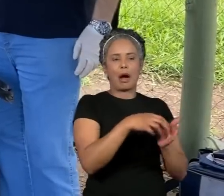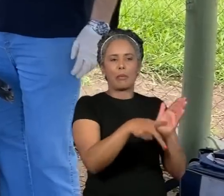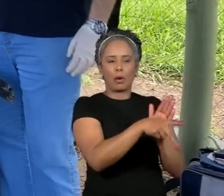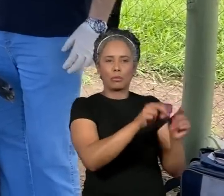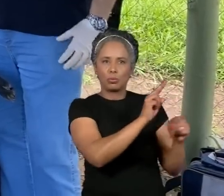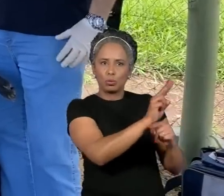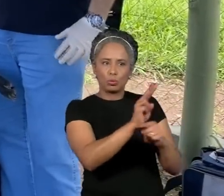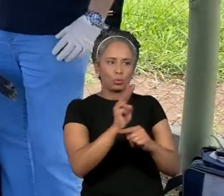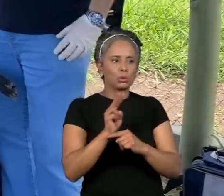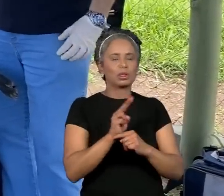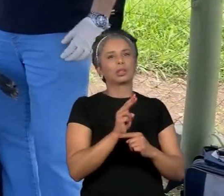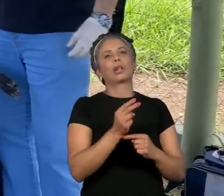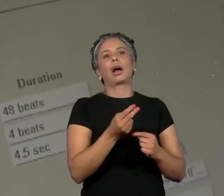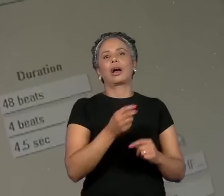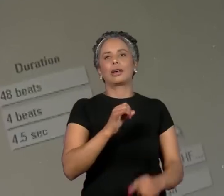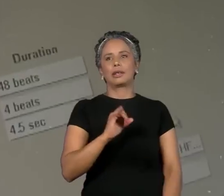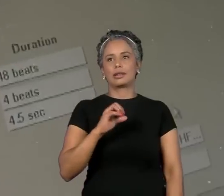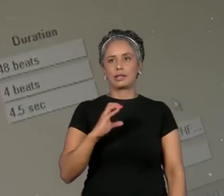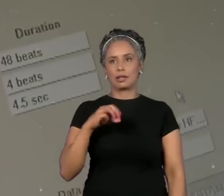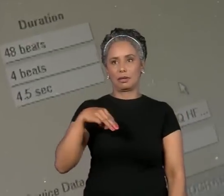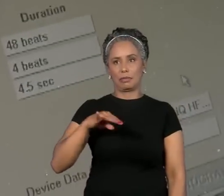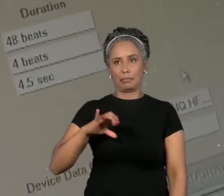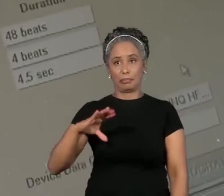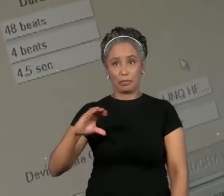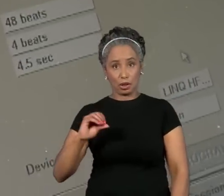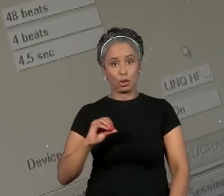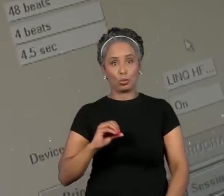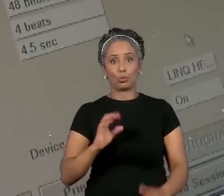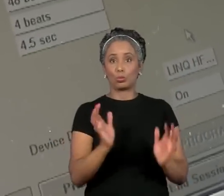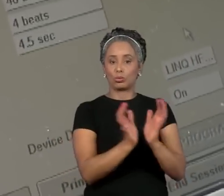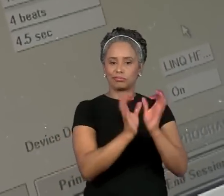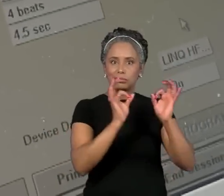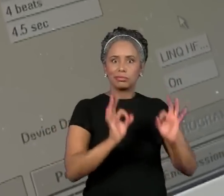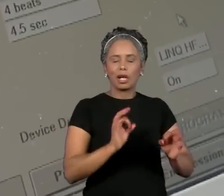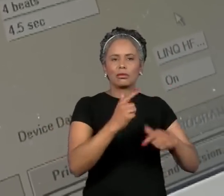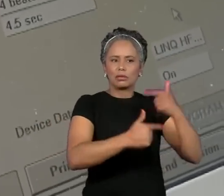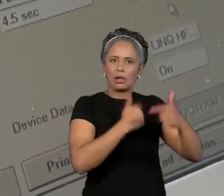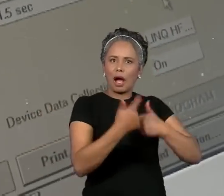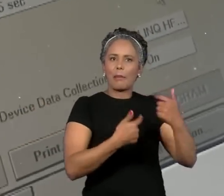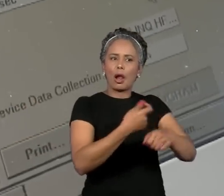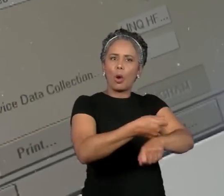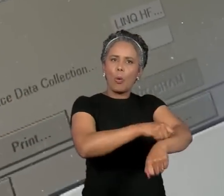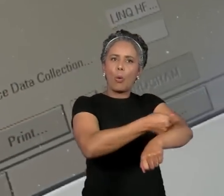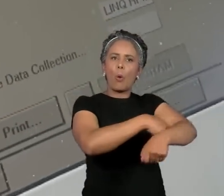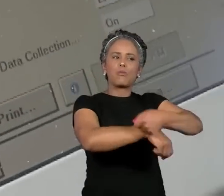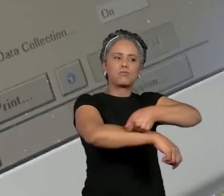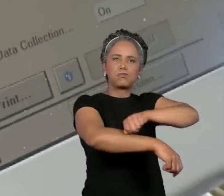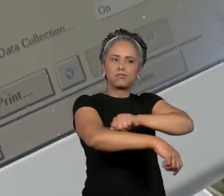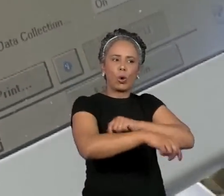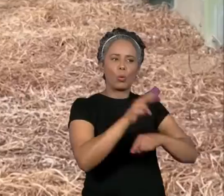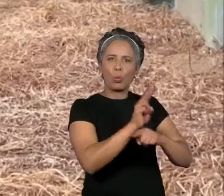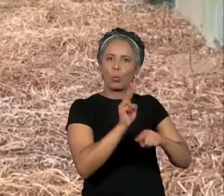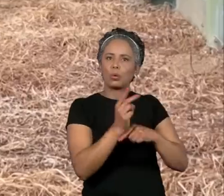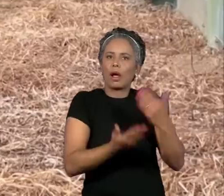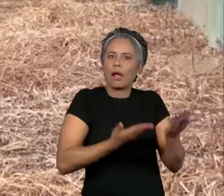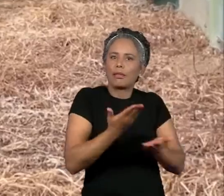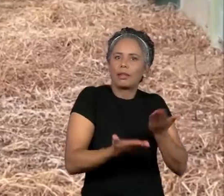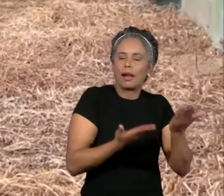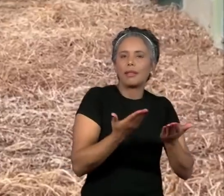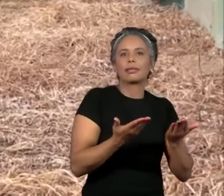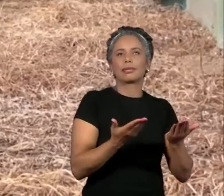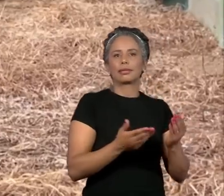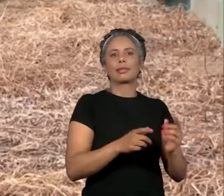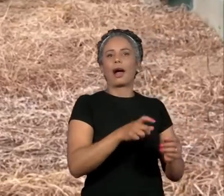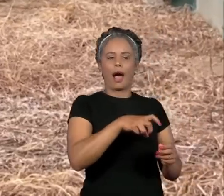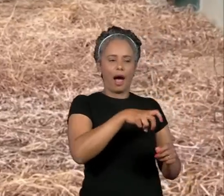Carnívoros SENAP do ICMBio trabalharam incessantemente para sua reabilitação. O procedimento segue um